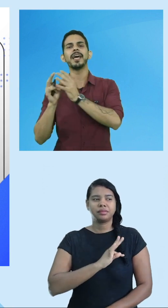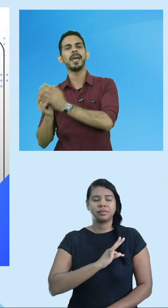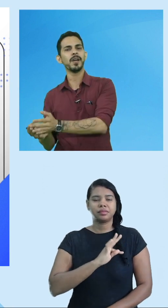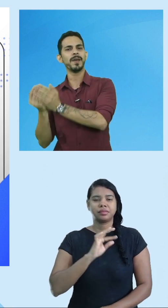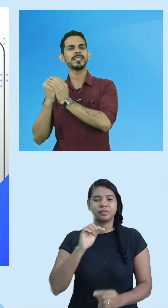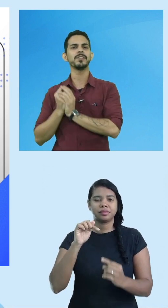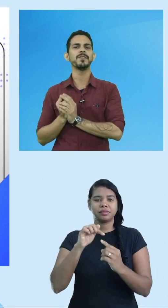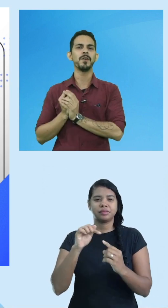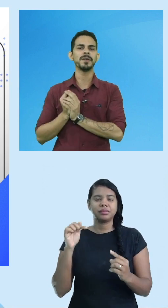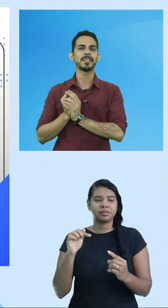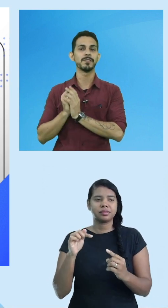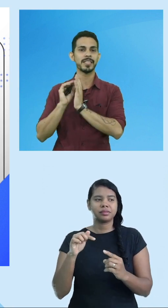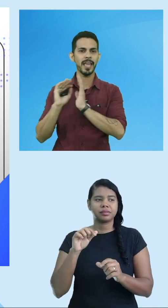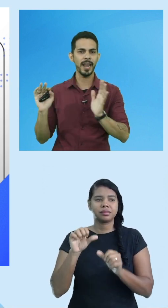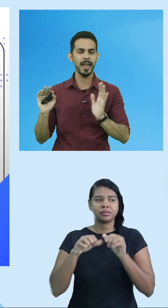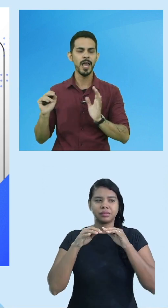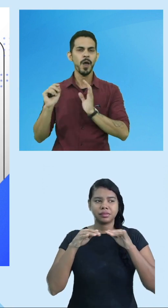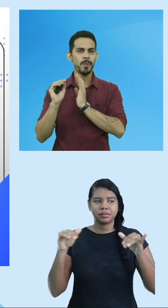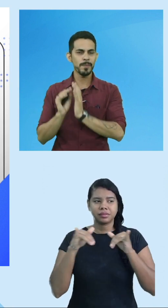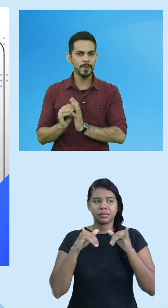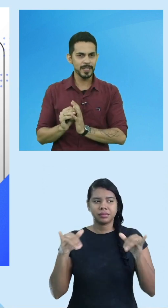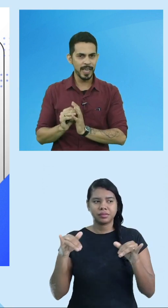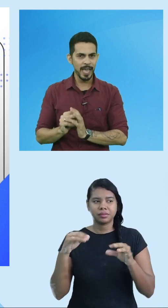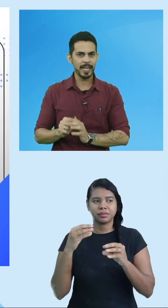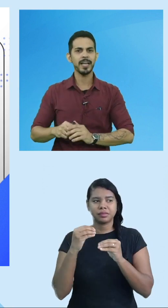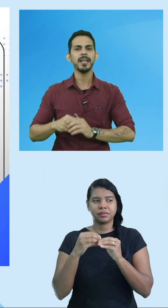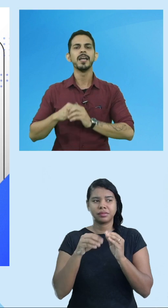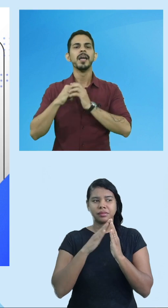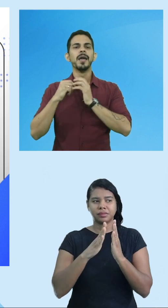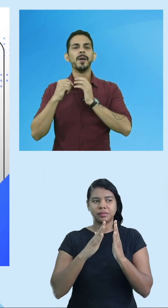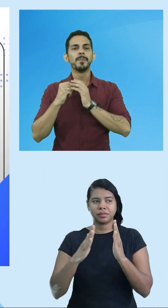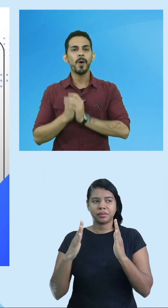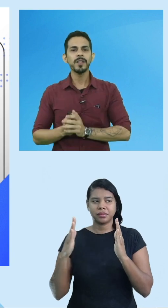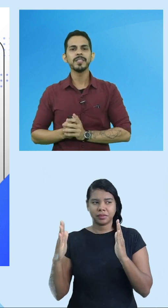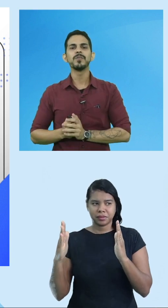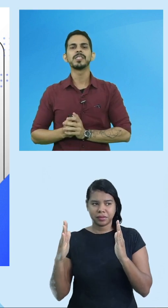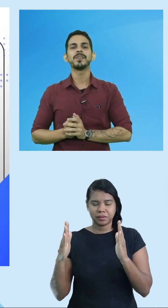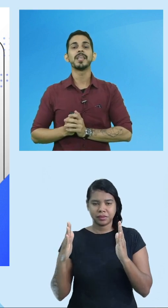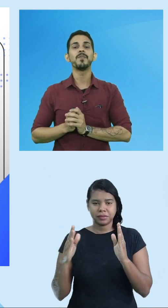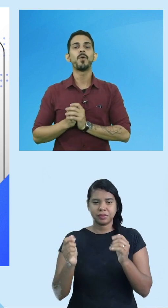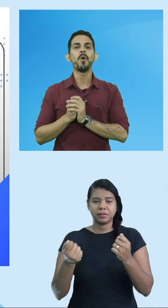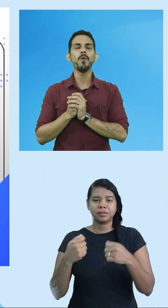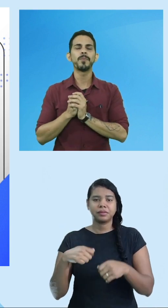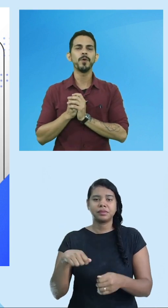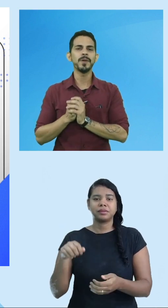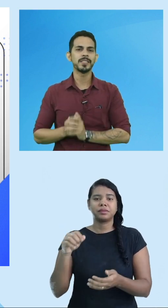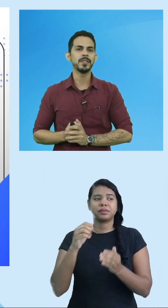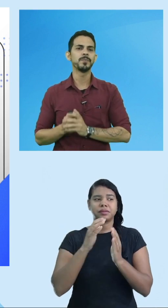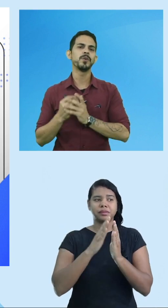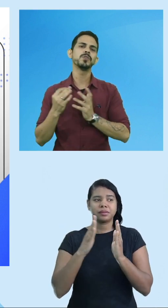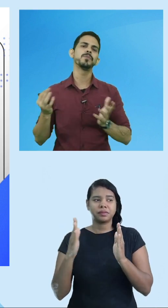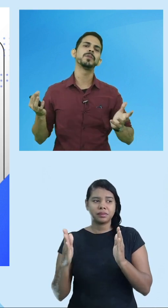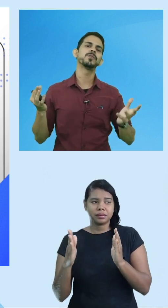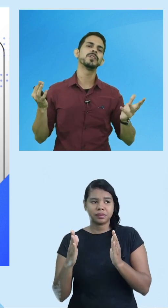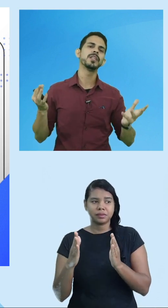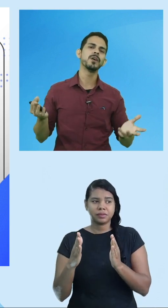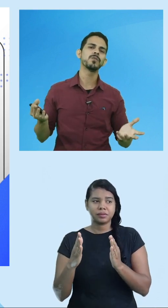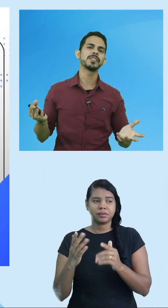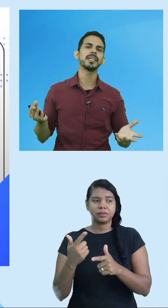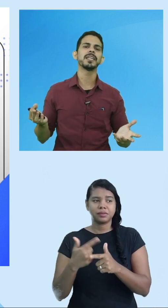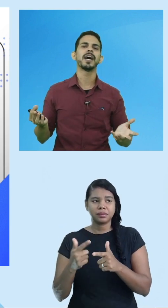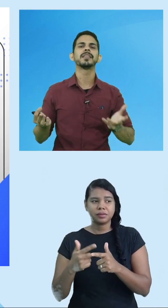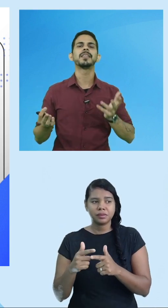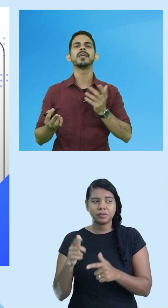auxilia na recuperação da informação. Sem ela, uma biblioteca pode ter o seu acervo comprometido, pois o público